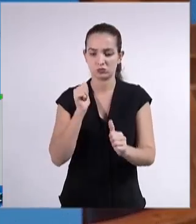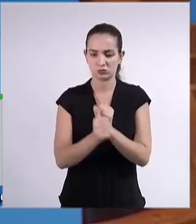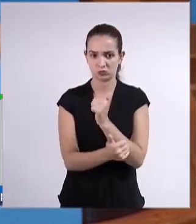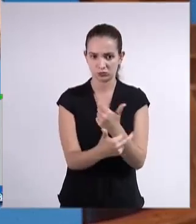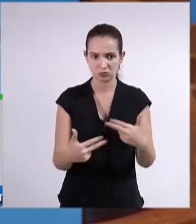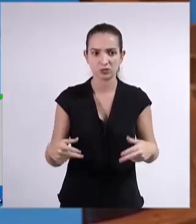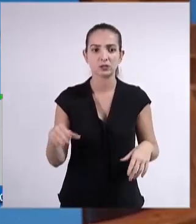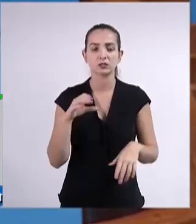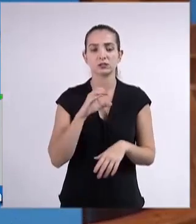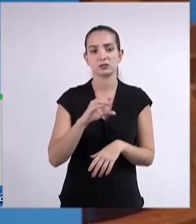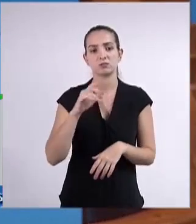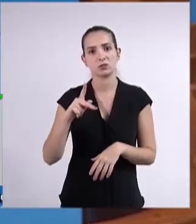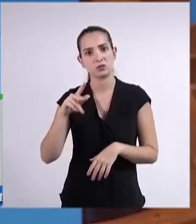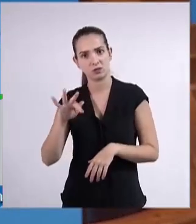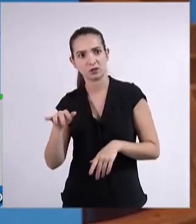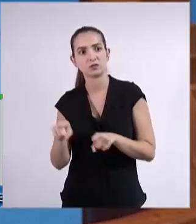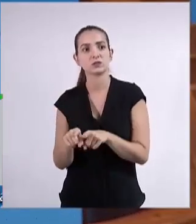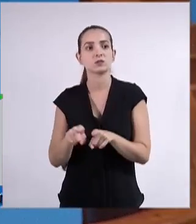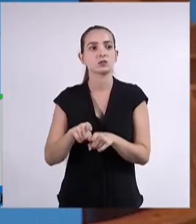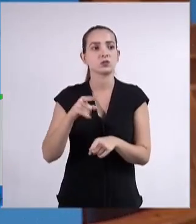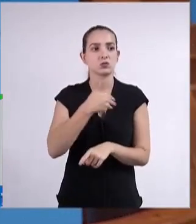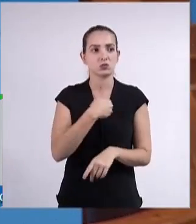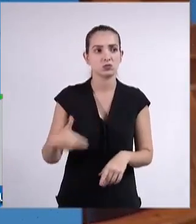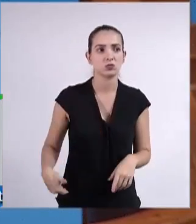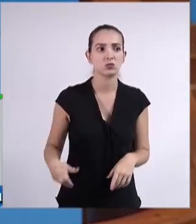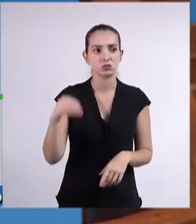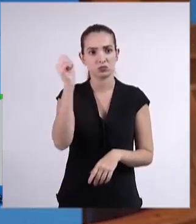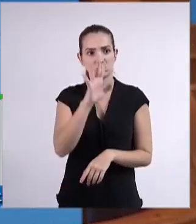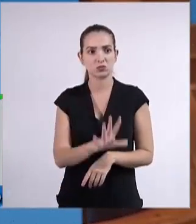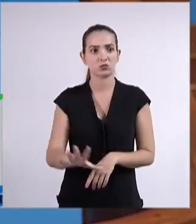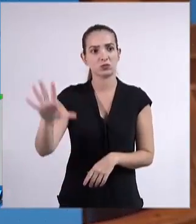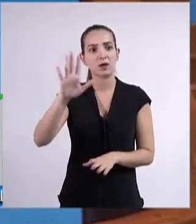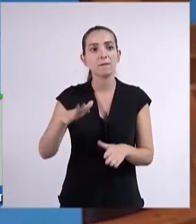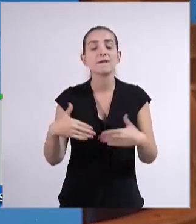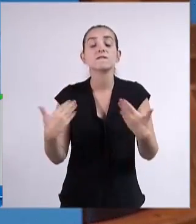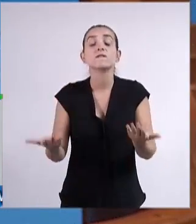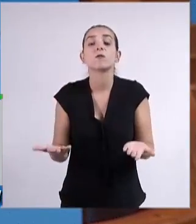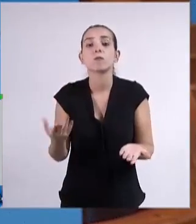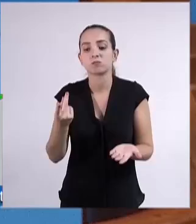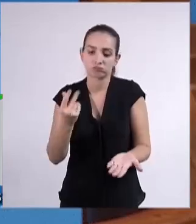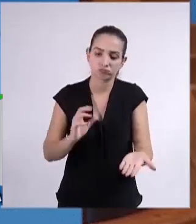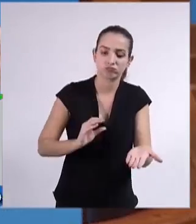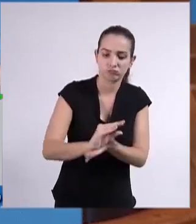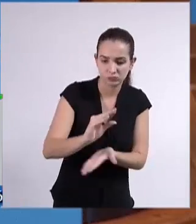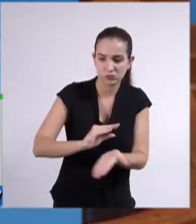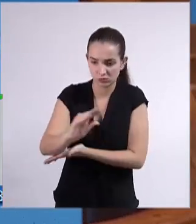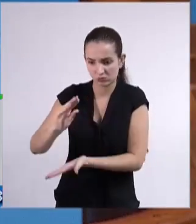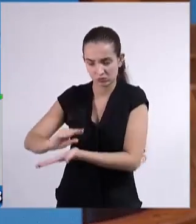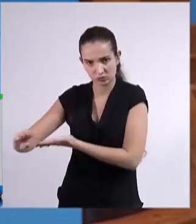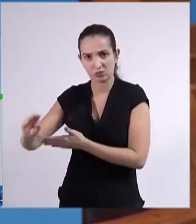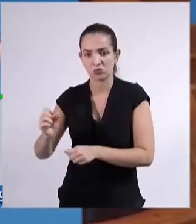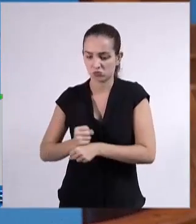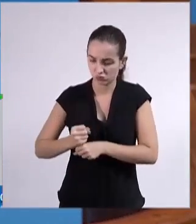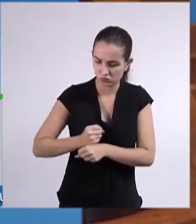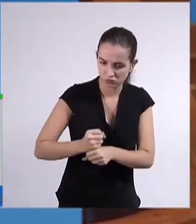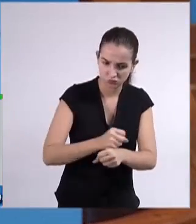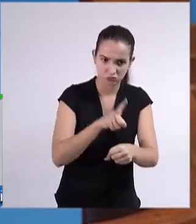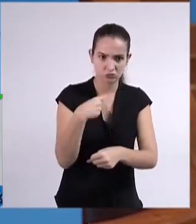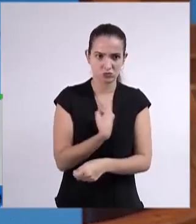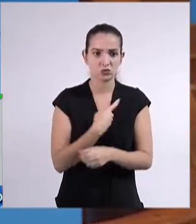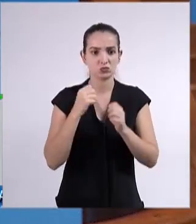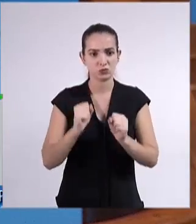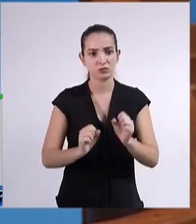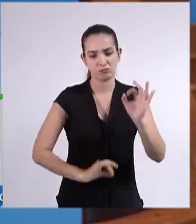da CBF, mas do Estado, para ver como é que é aplicado esses recursos ao longo desses anos, para que nós possamos